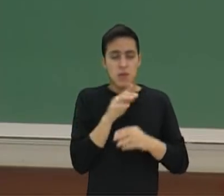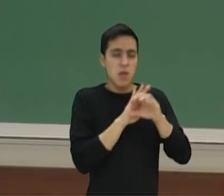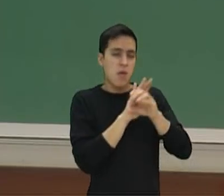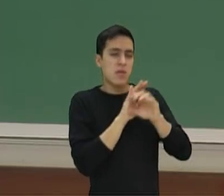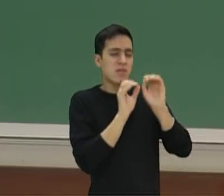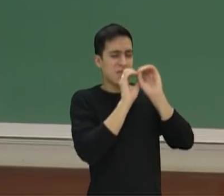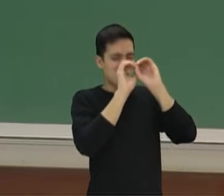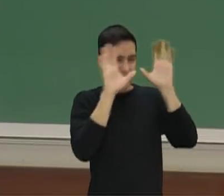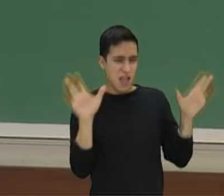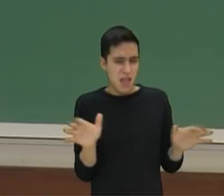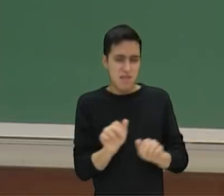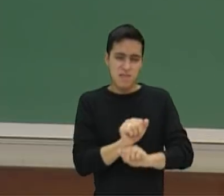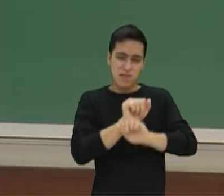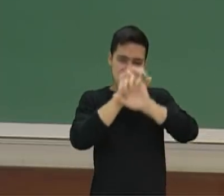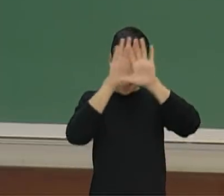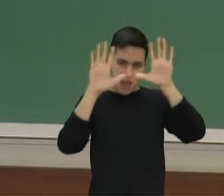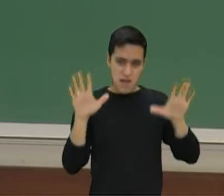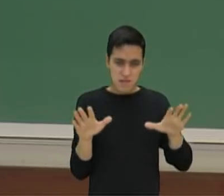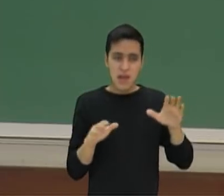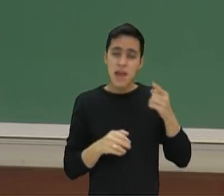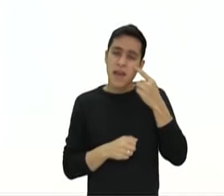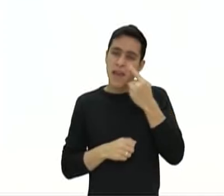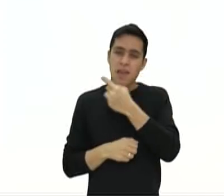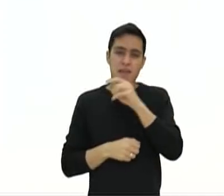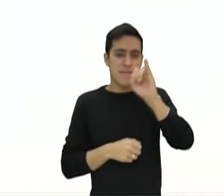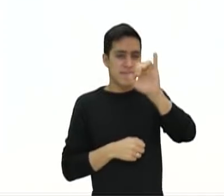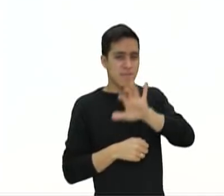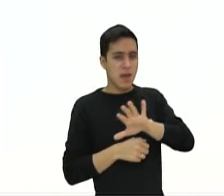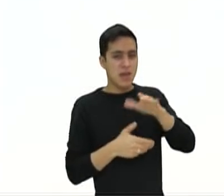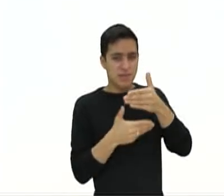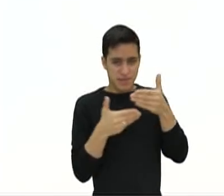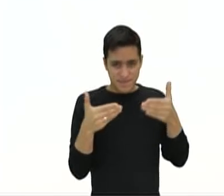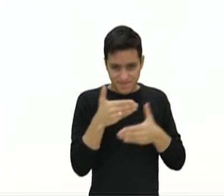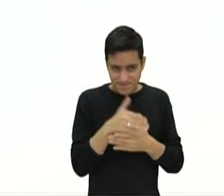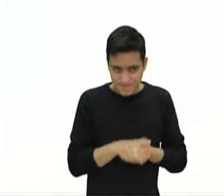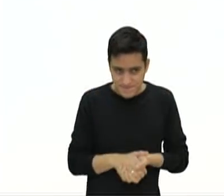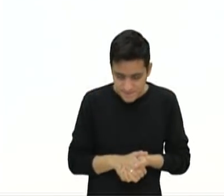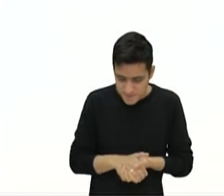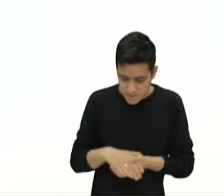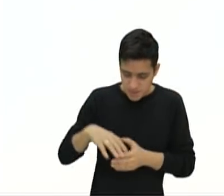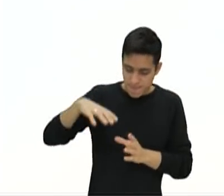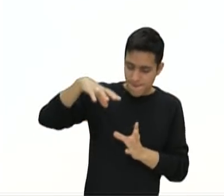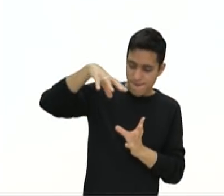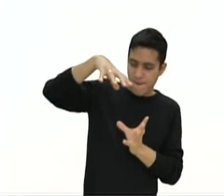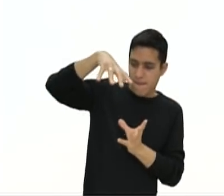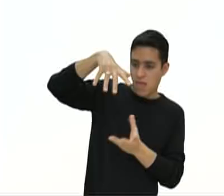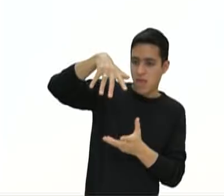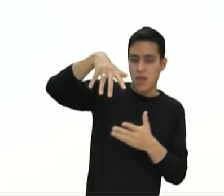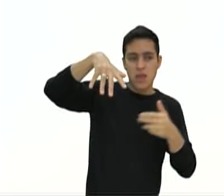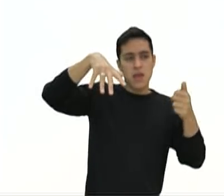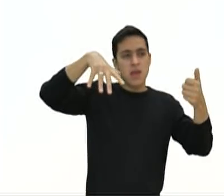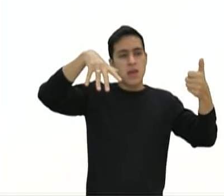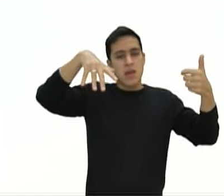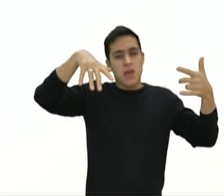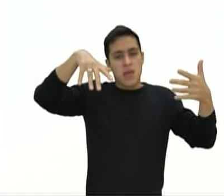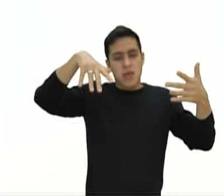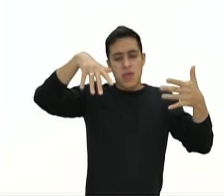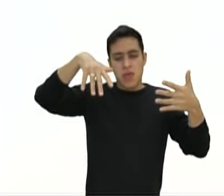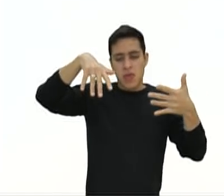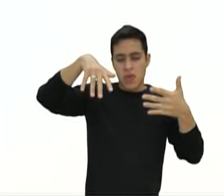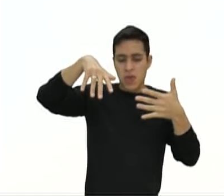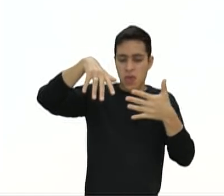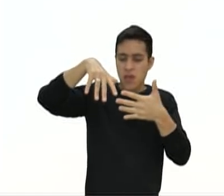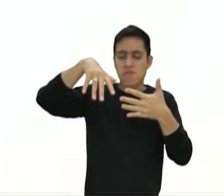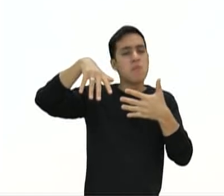definição olhando a imagem do slide. Observem que os raios solares, eles chegam de